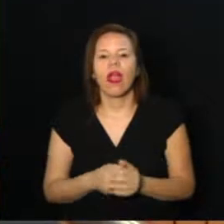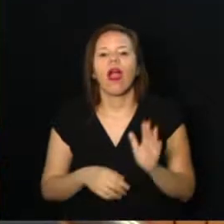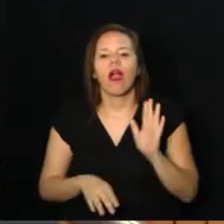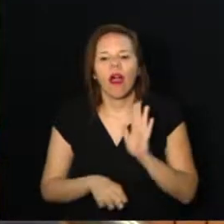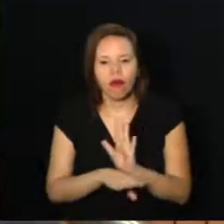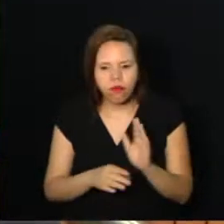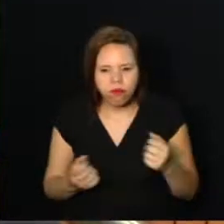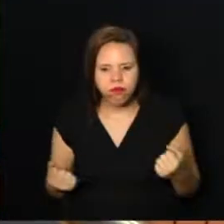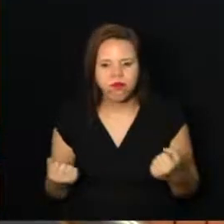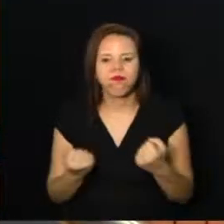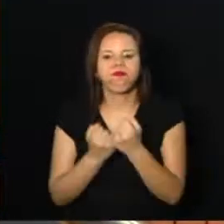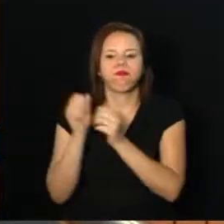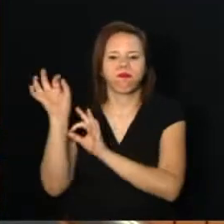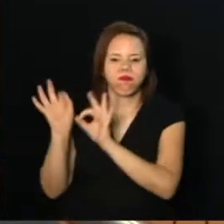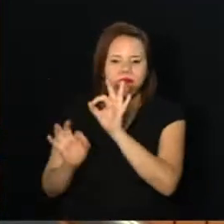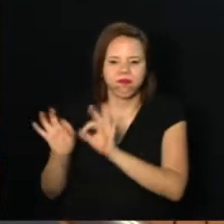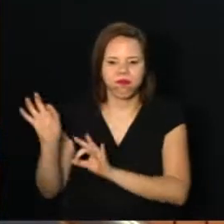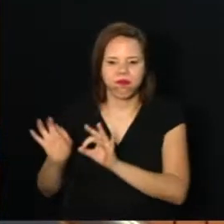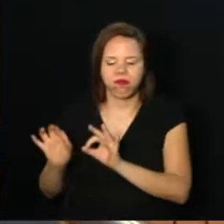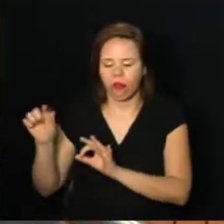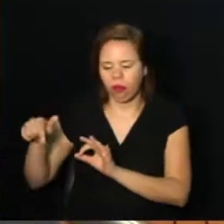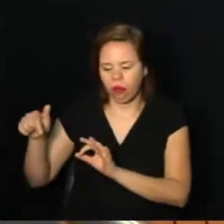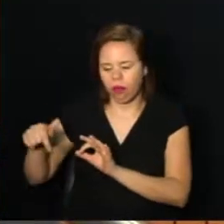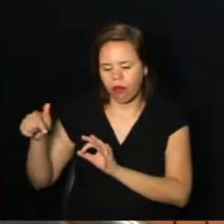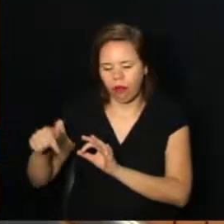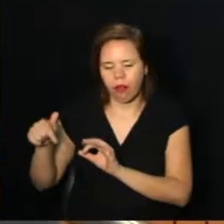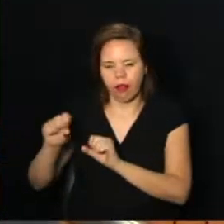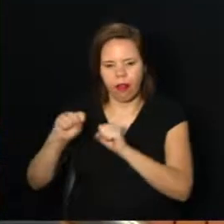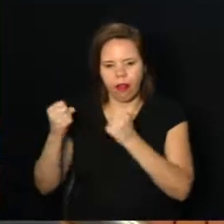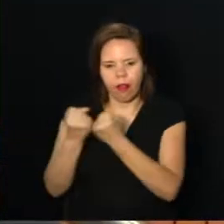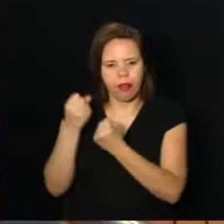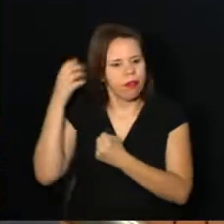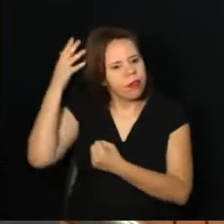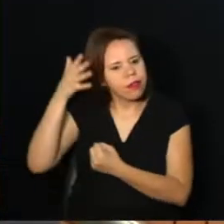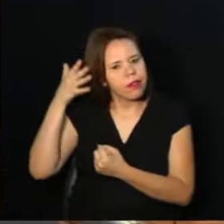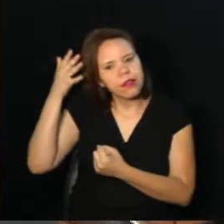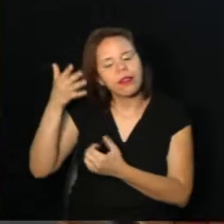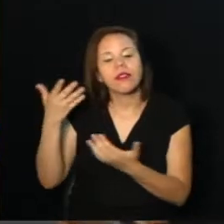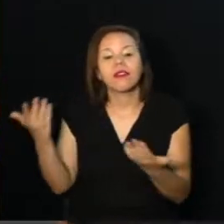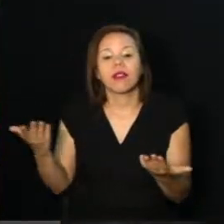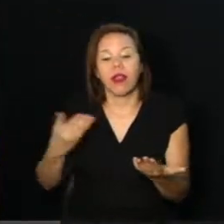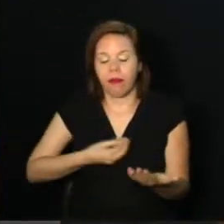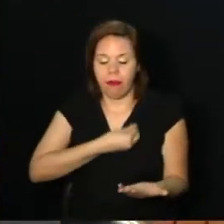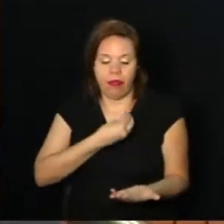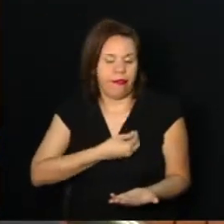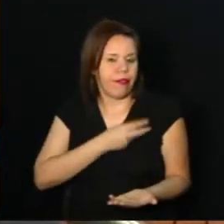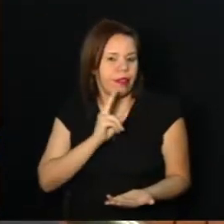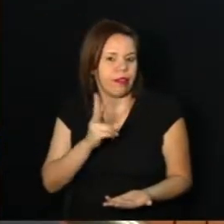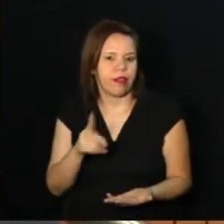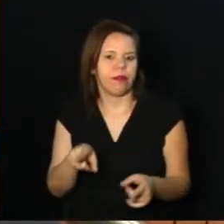ajudar na organização desse simpósio, até porque minha vida acaba